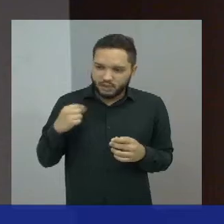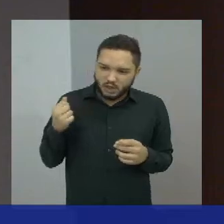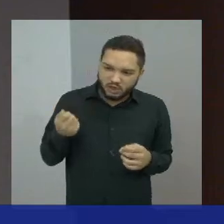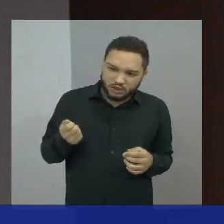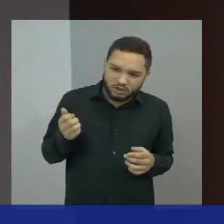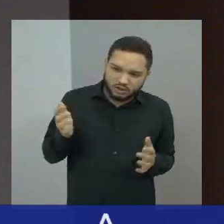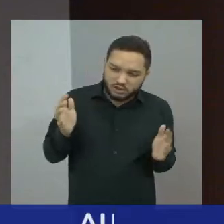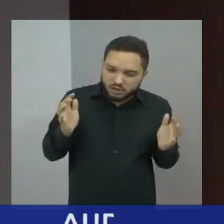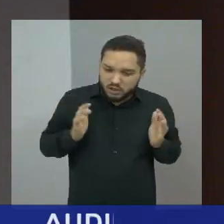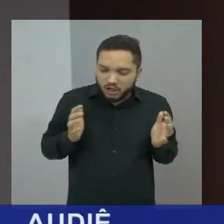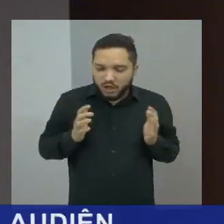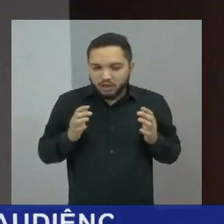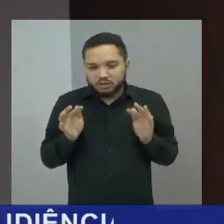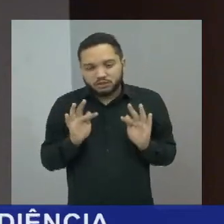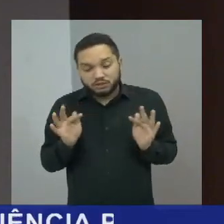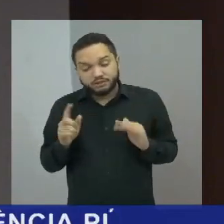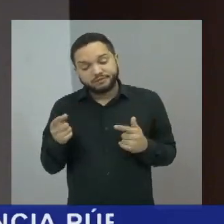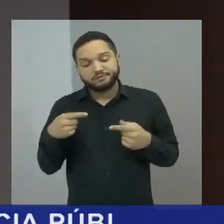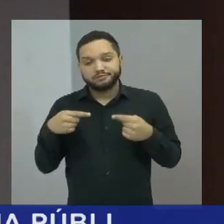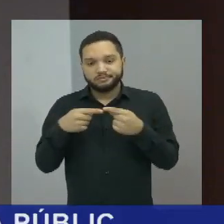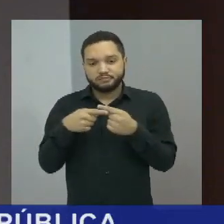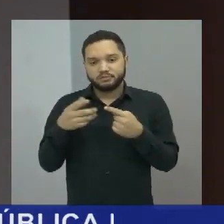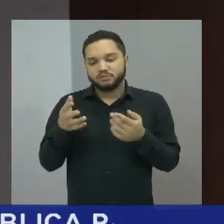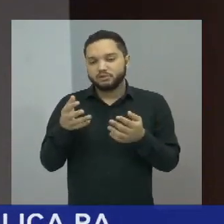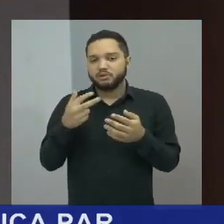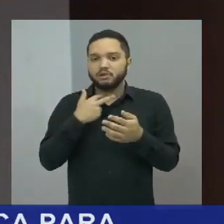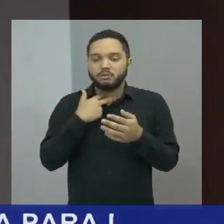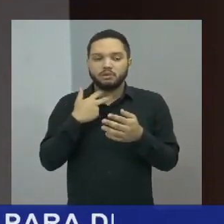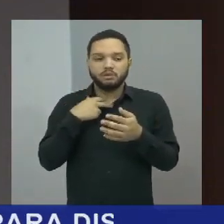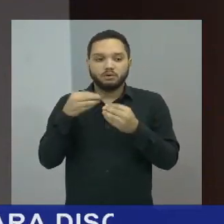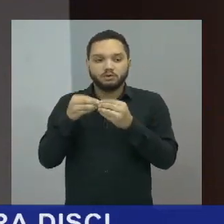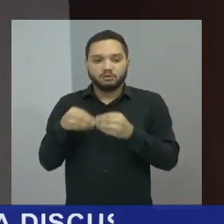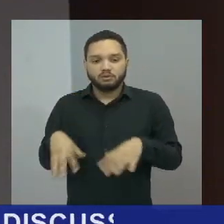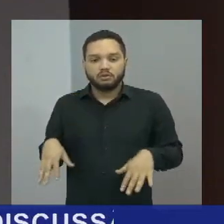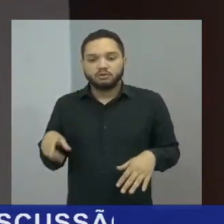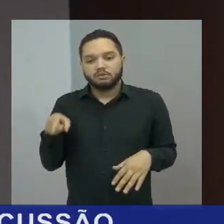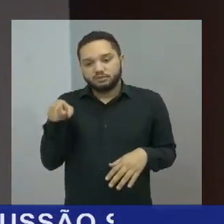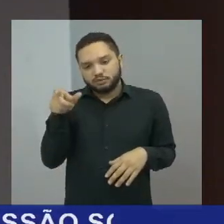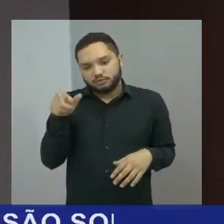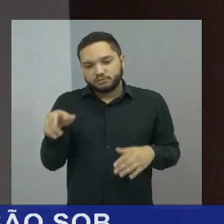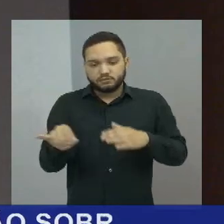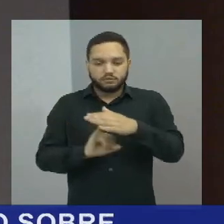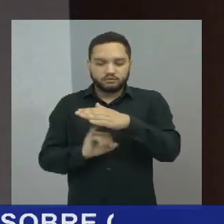o infrator, sem inviabilizar, obviamente, a continuidade